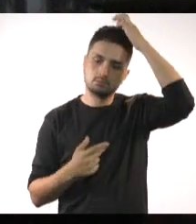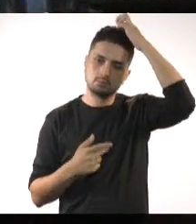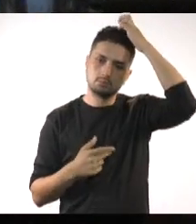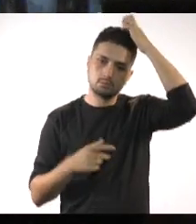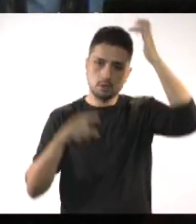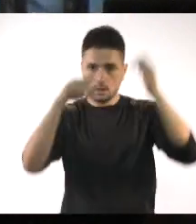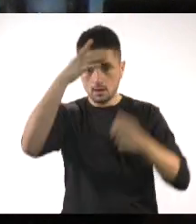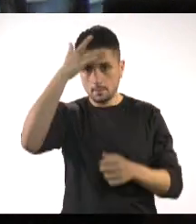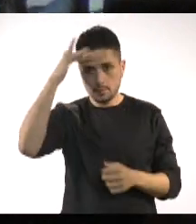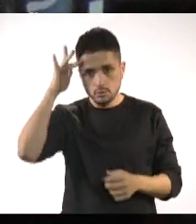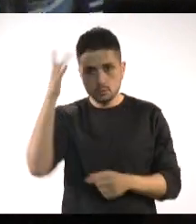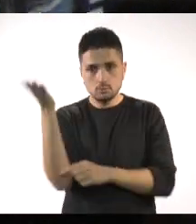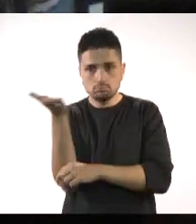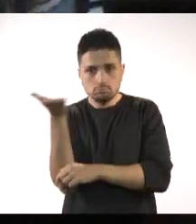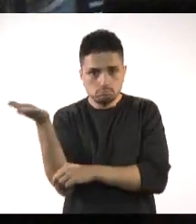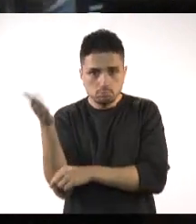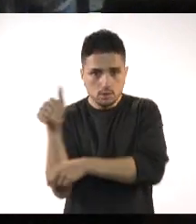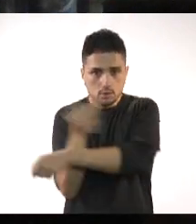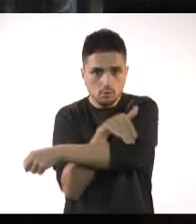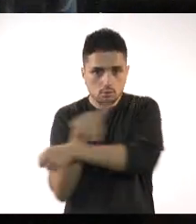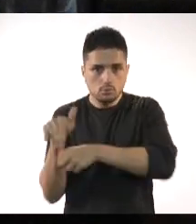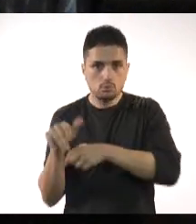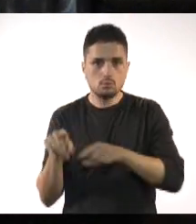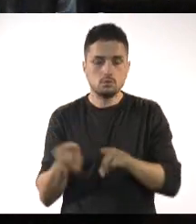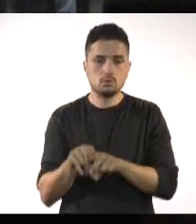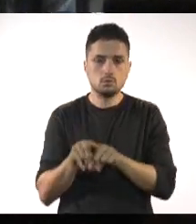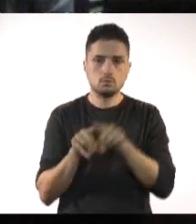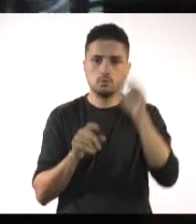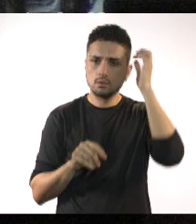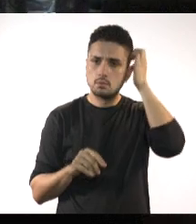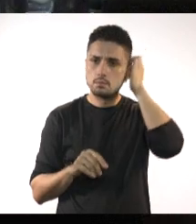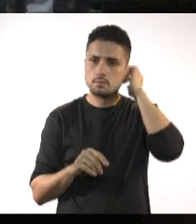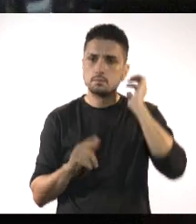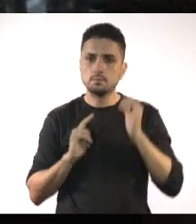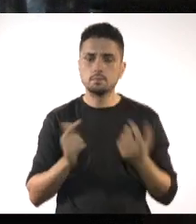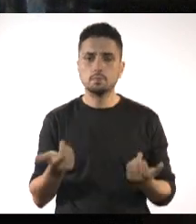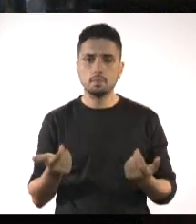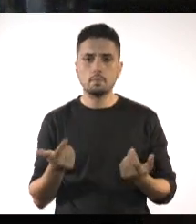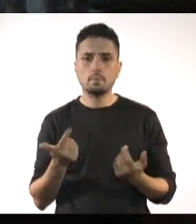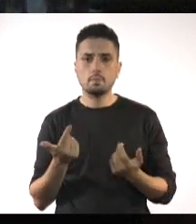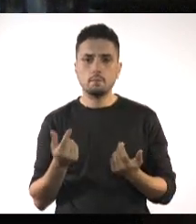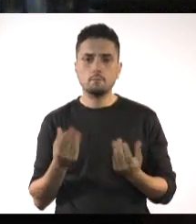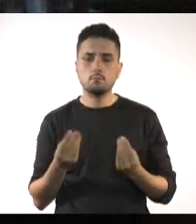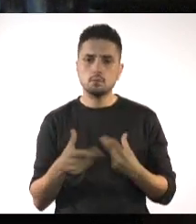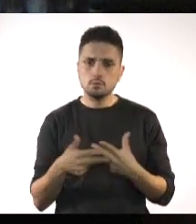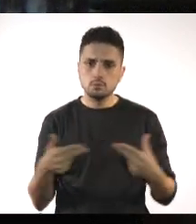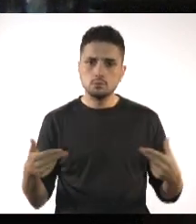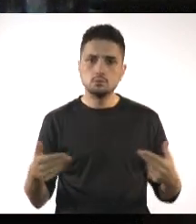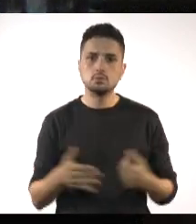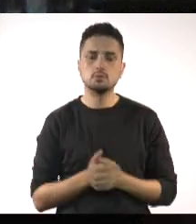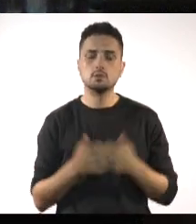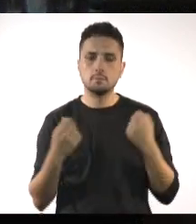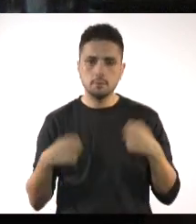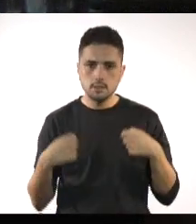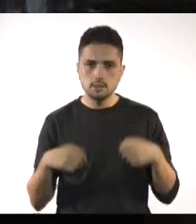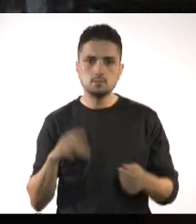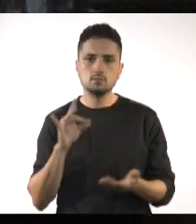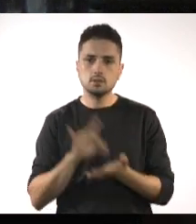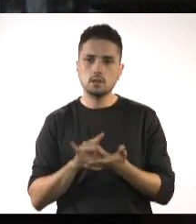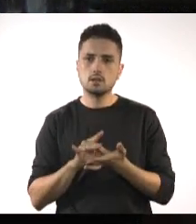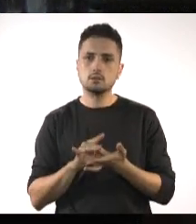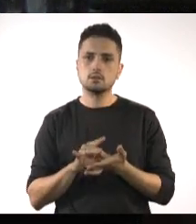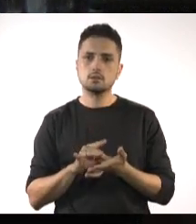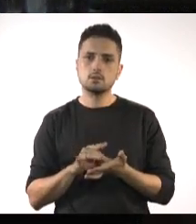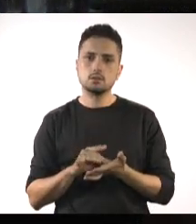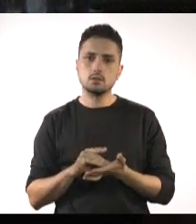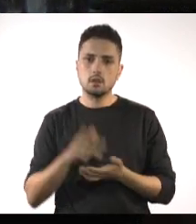rua, a que se referia o Monsenhor Manangão também. Tantas situações que supõem a gente um olhar de quem tem